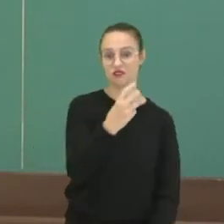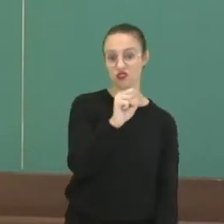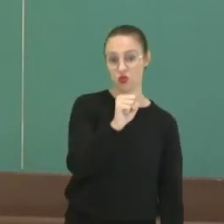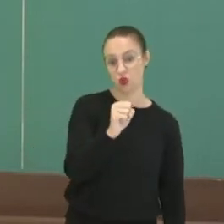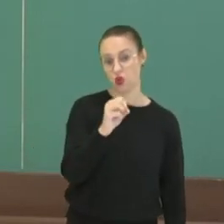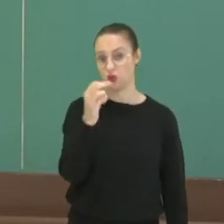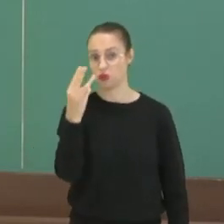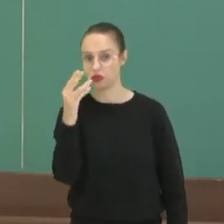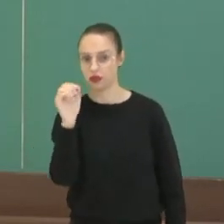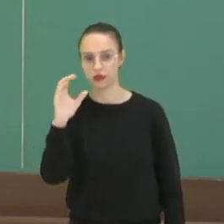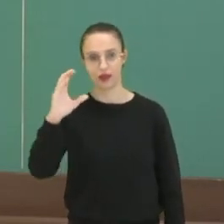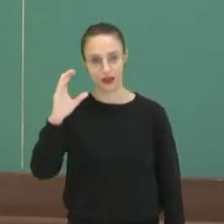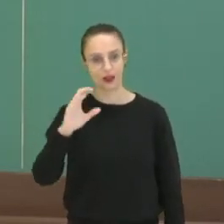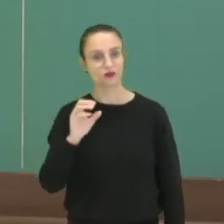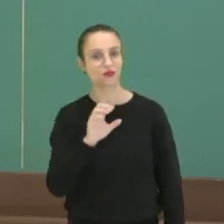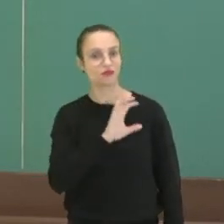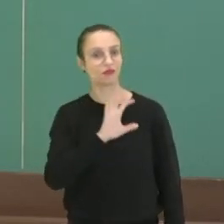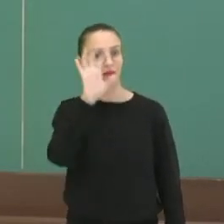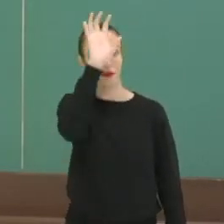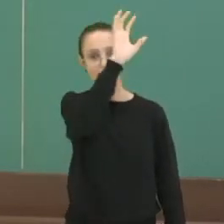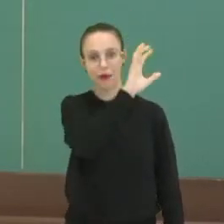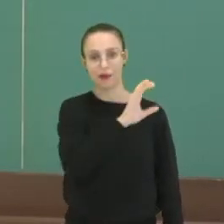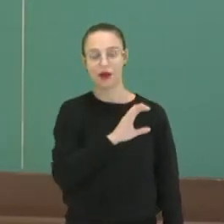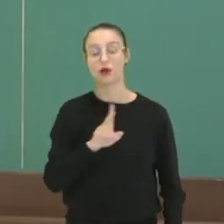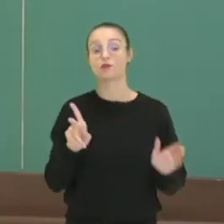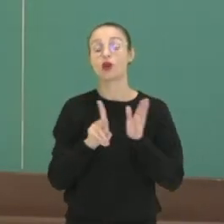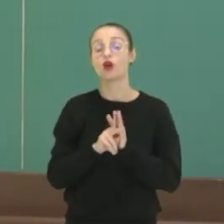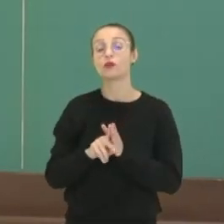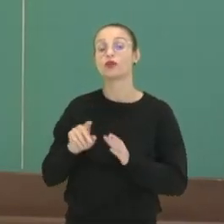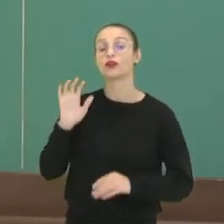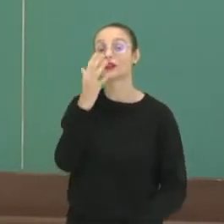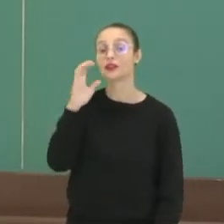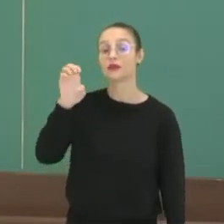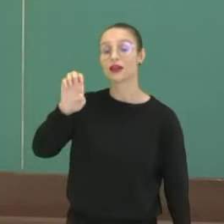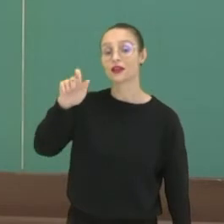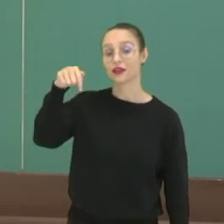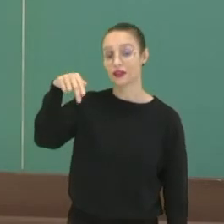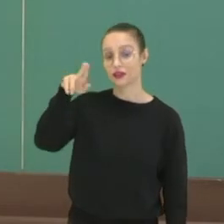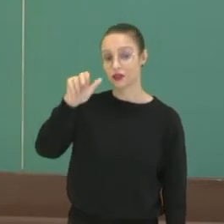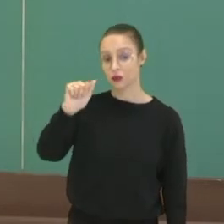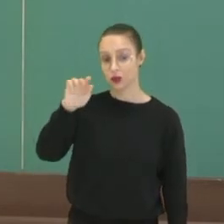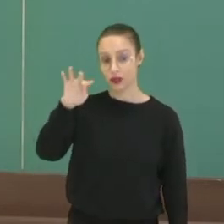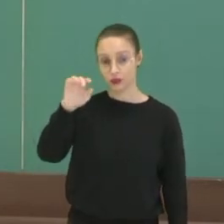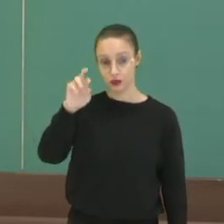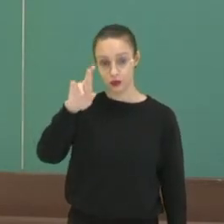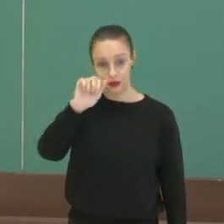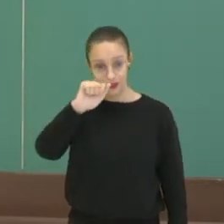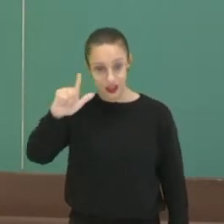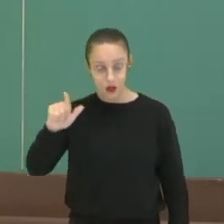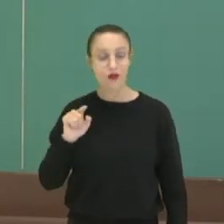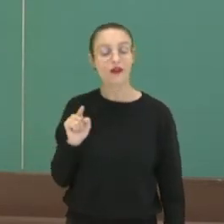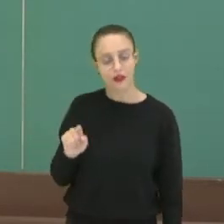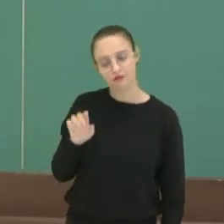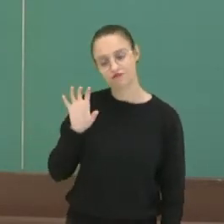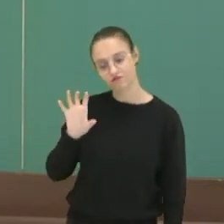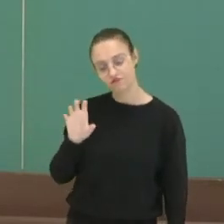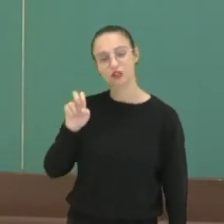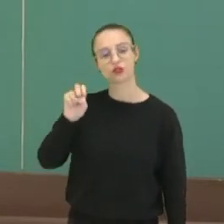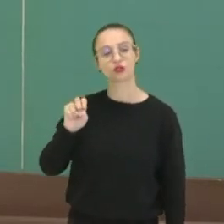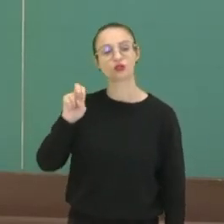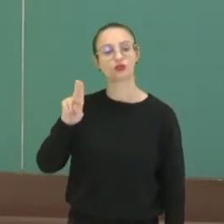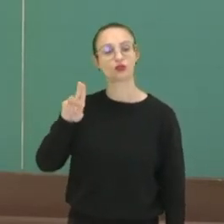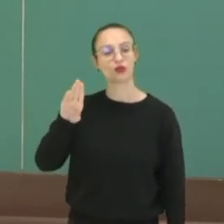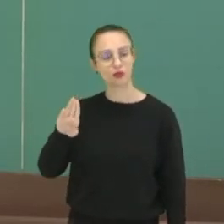30 graus, por exemplo, algumas áreas de clima equatorial, de clima tropical. Quando é clima subtropical, que é o da região sul, a gente vai